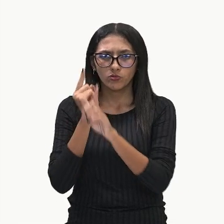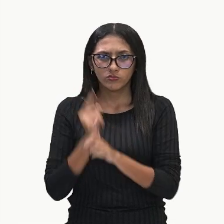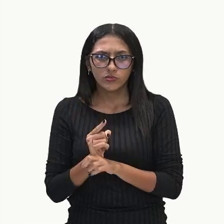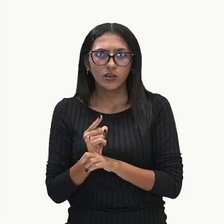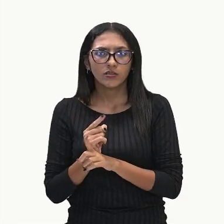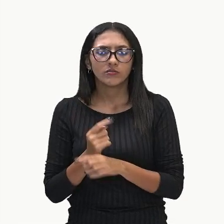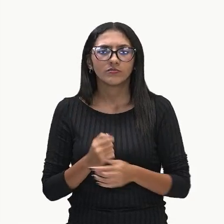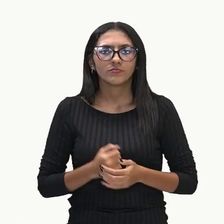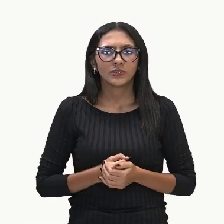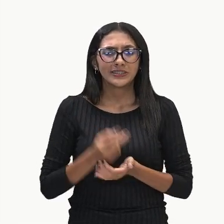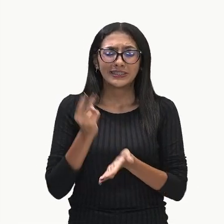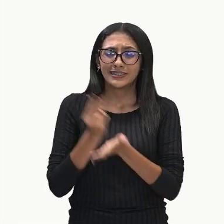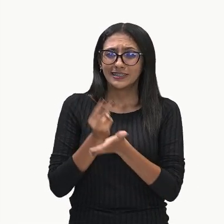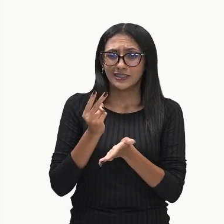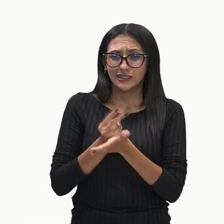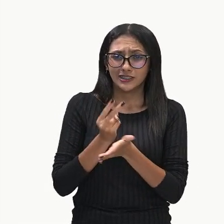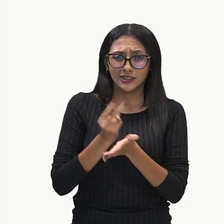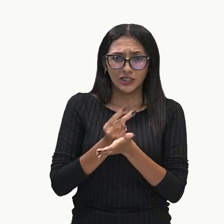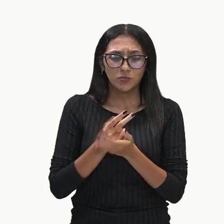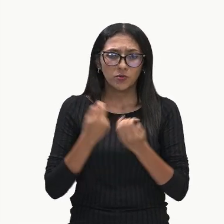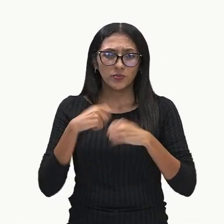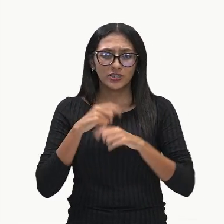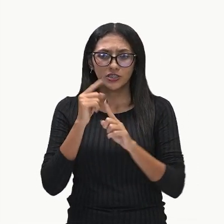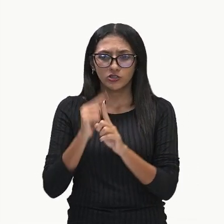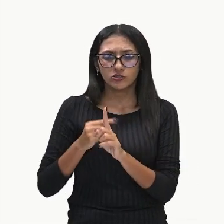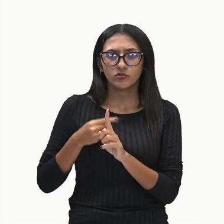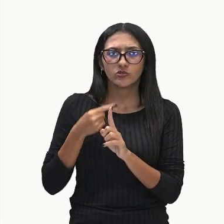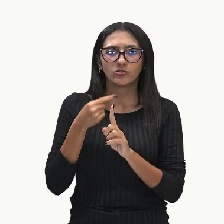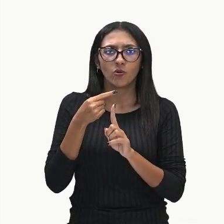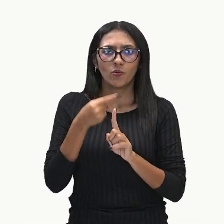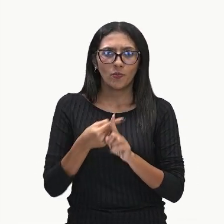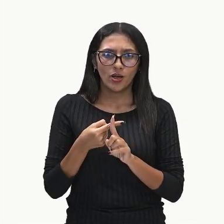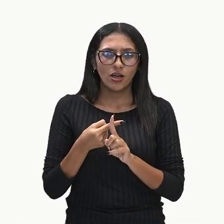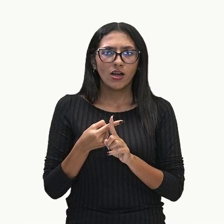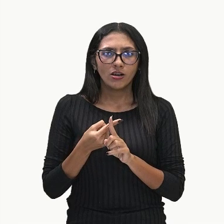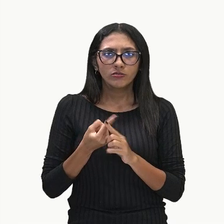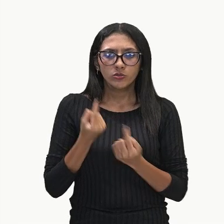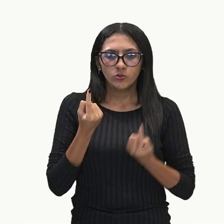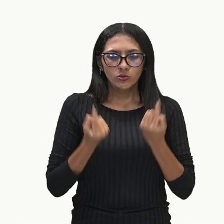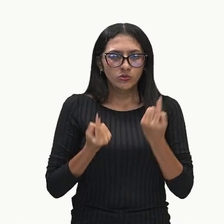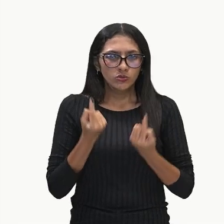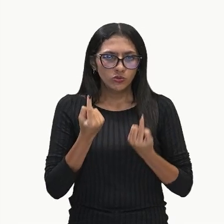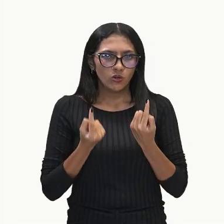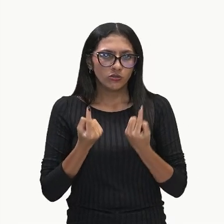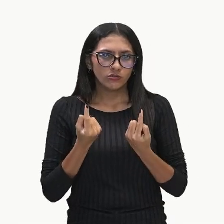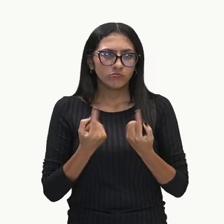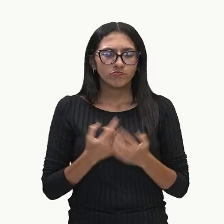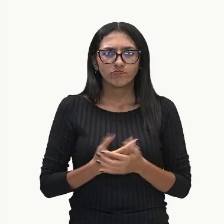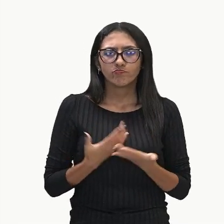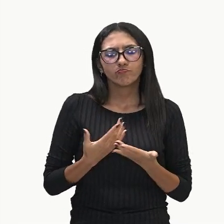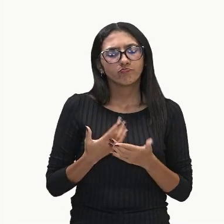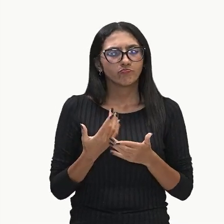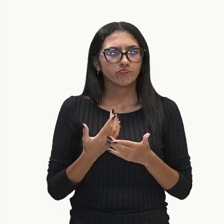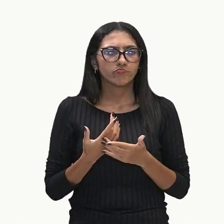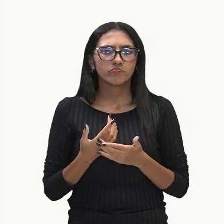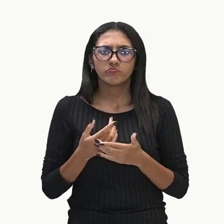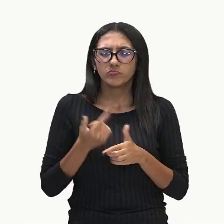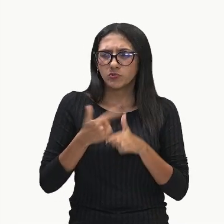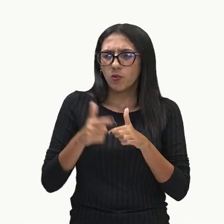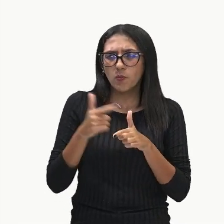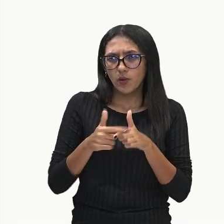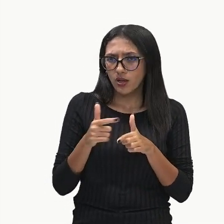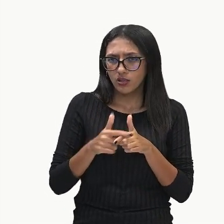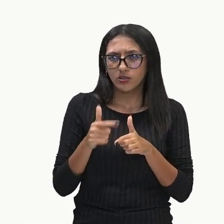ter ali que somar o termo oposto a quem está aparecendo para achar? Não, não